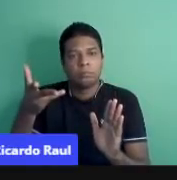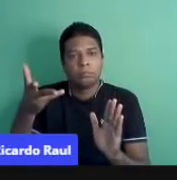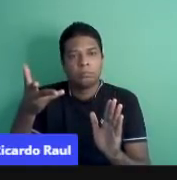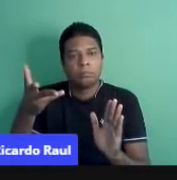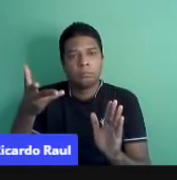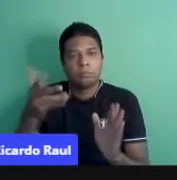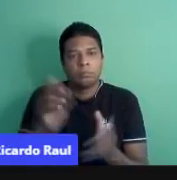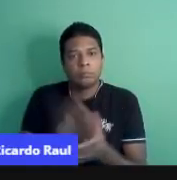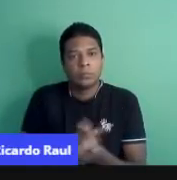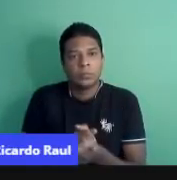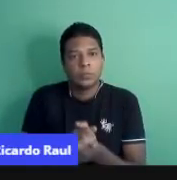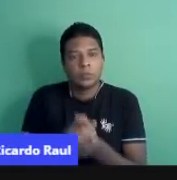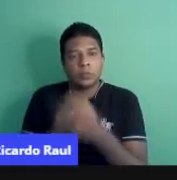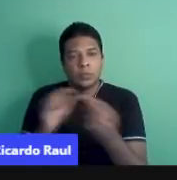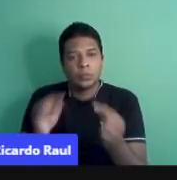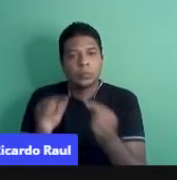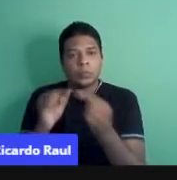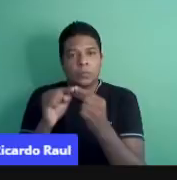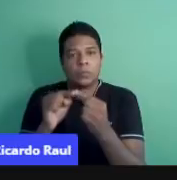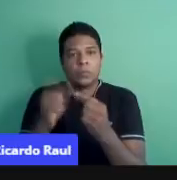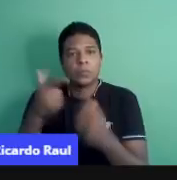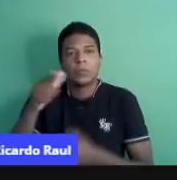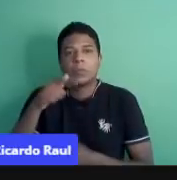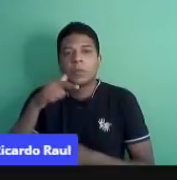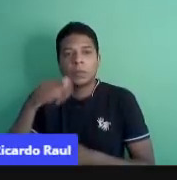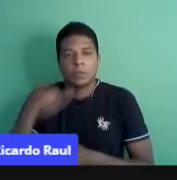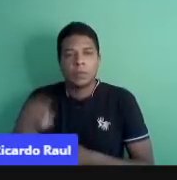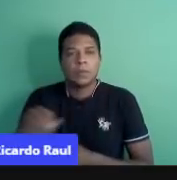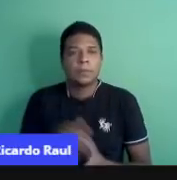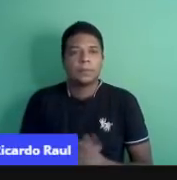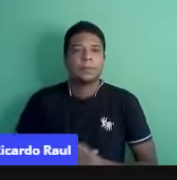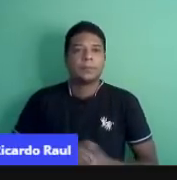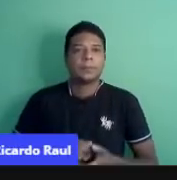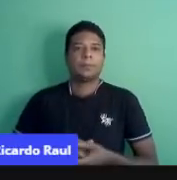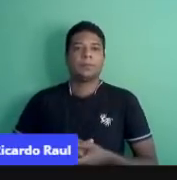habilidade correspondente na outra linguagem. Próximo.